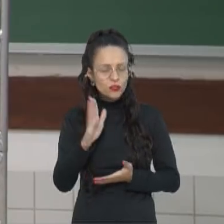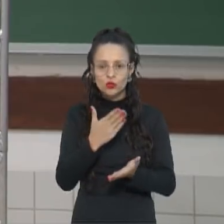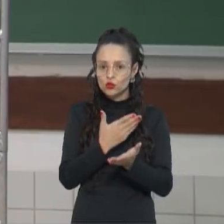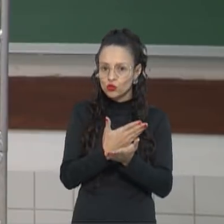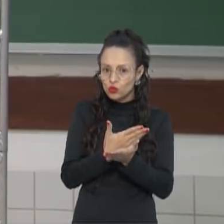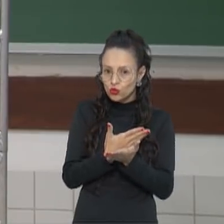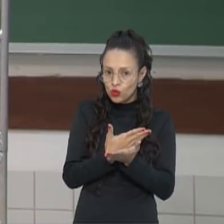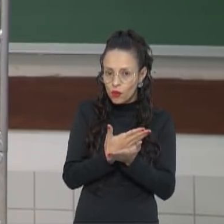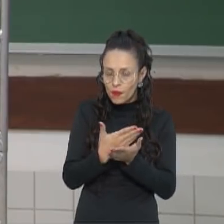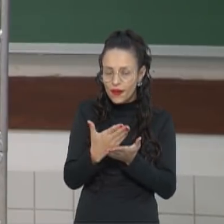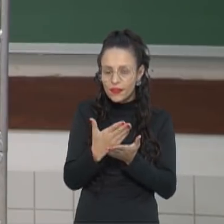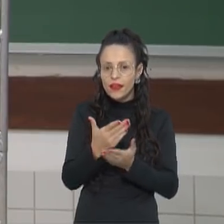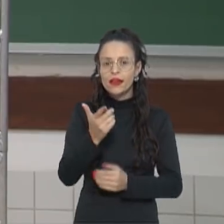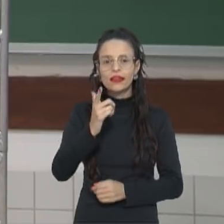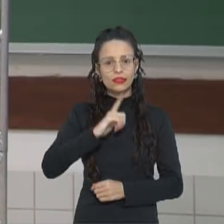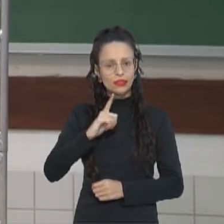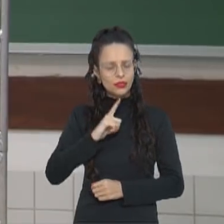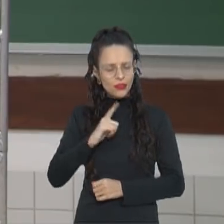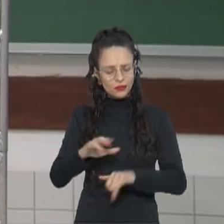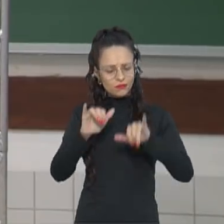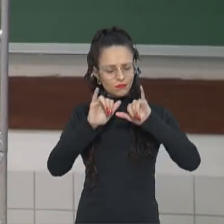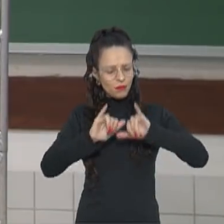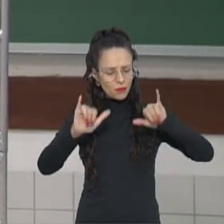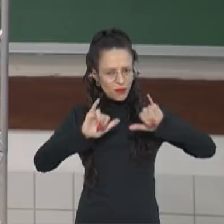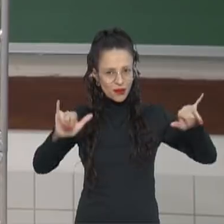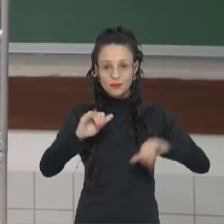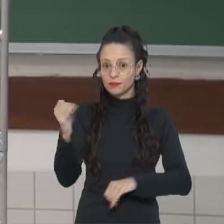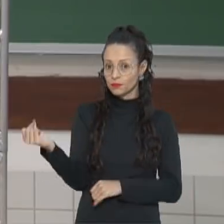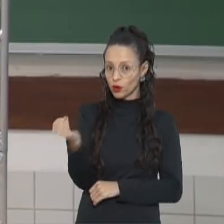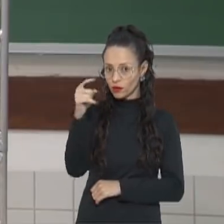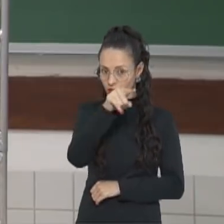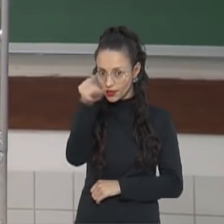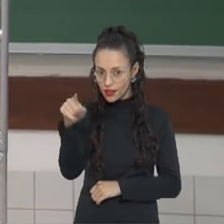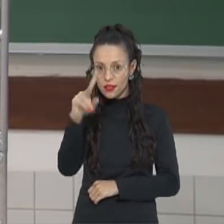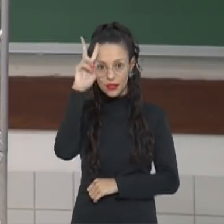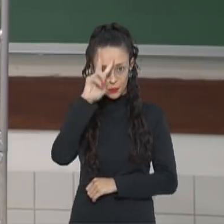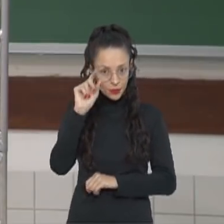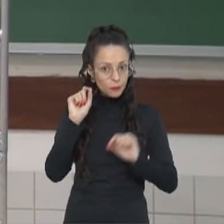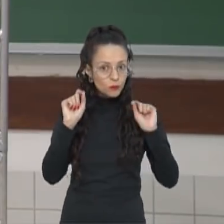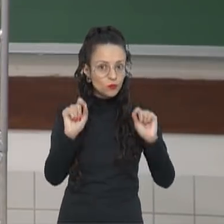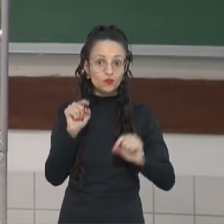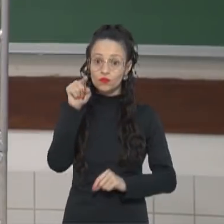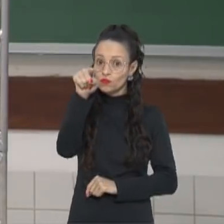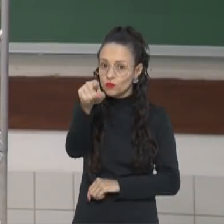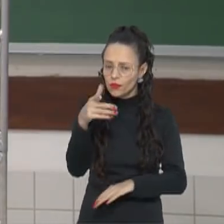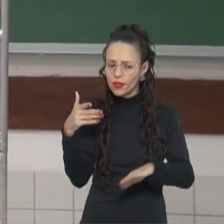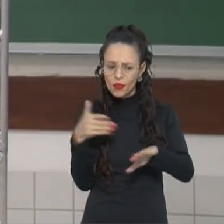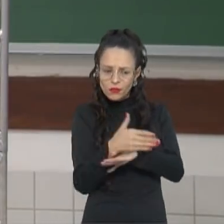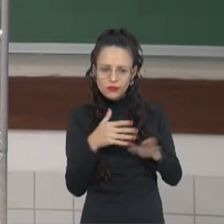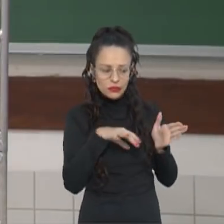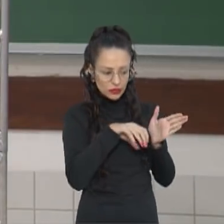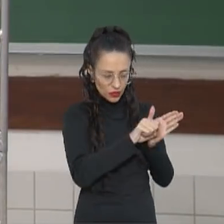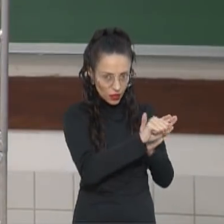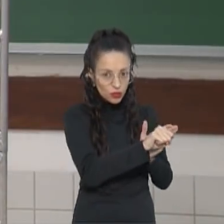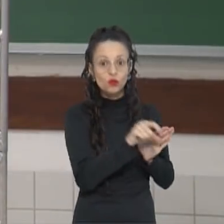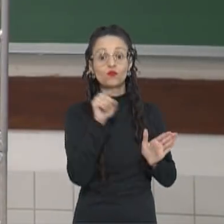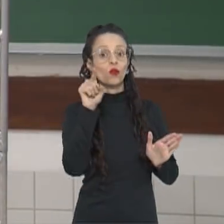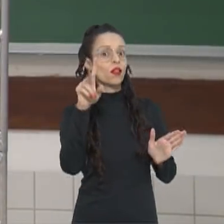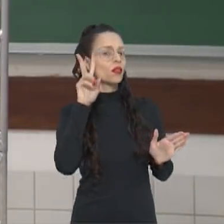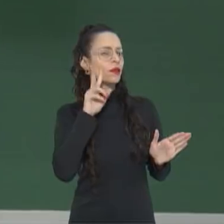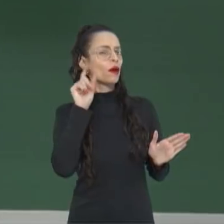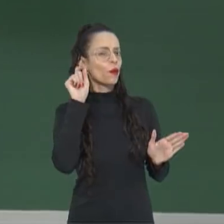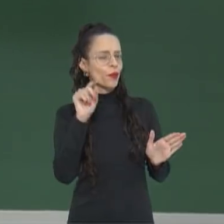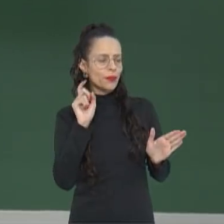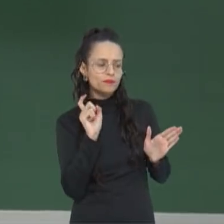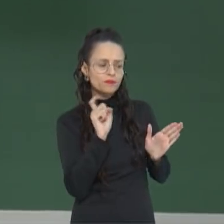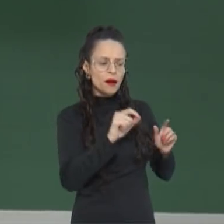aqueles recados importantes que você sempre precisa lembrar. Você que acessa pelo Classroom, lembre-se de clicar no link